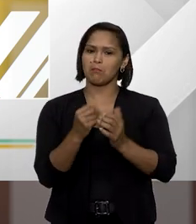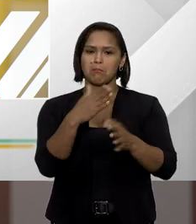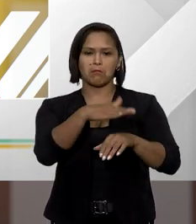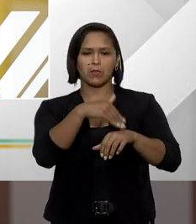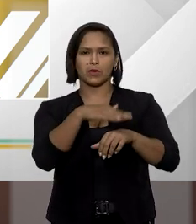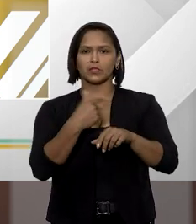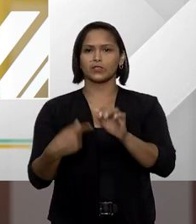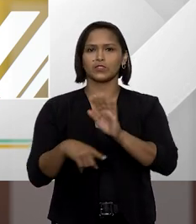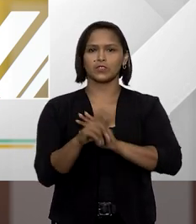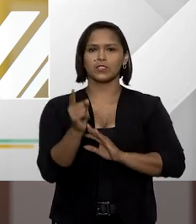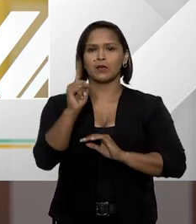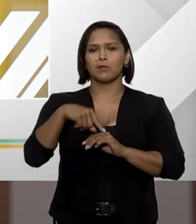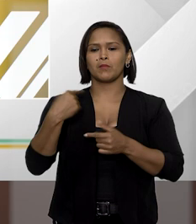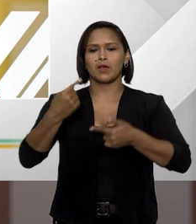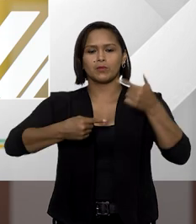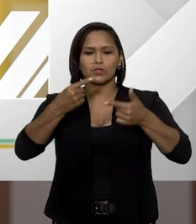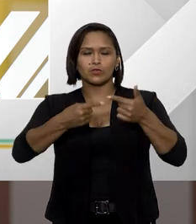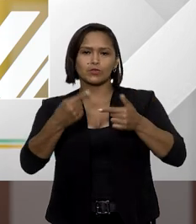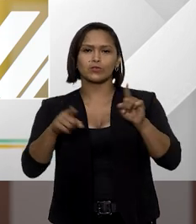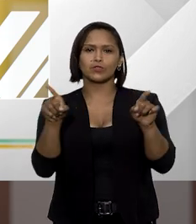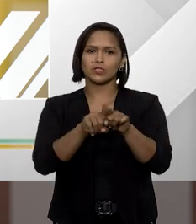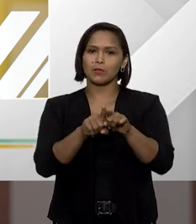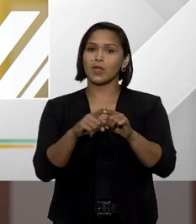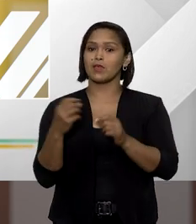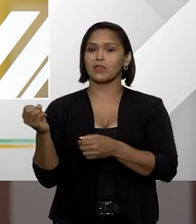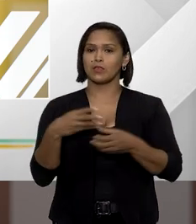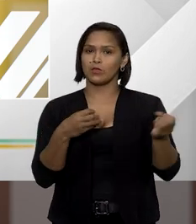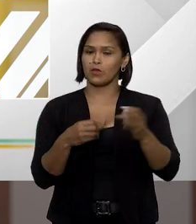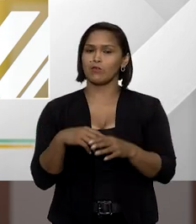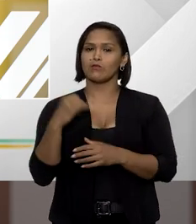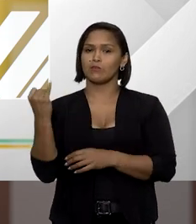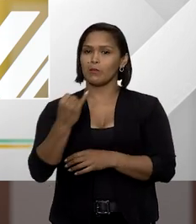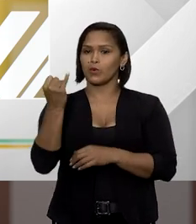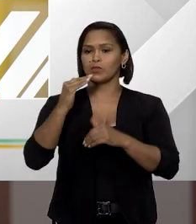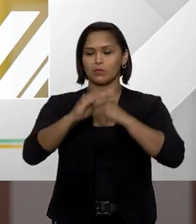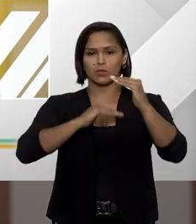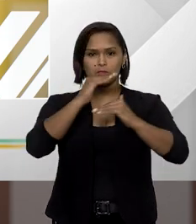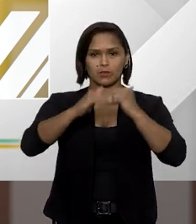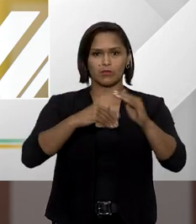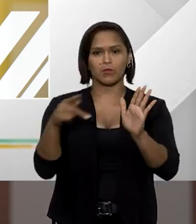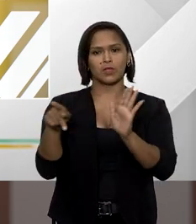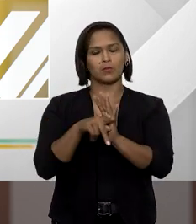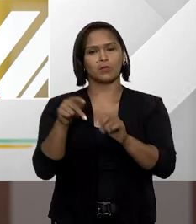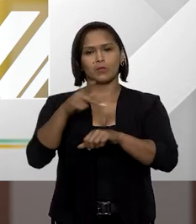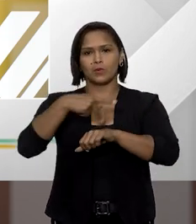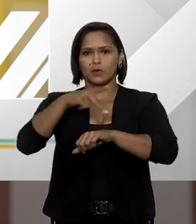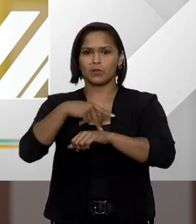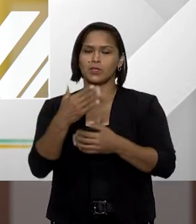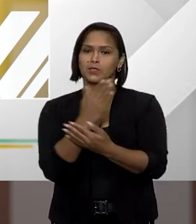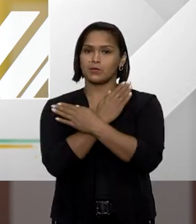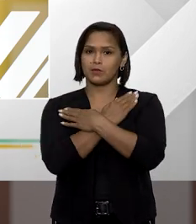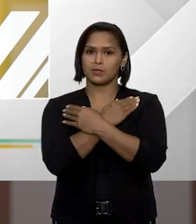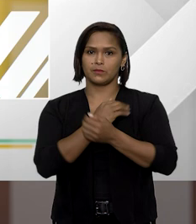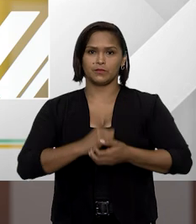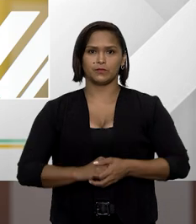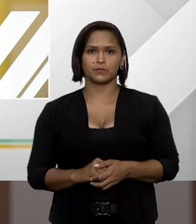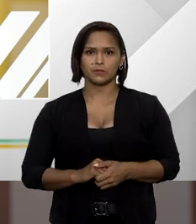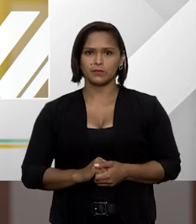possível para debatermos esses temas da atualidade tão importantes para o progresso e desenvolvimento do nosso país. Um grande